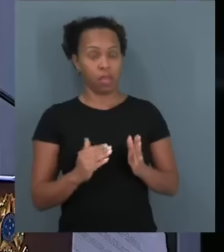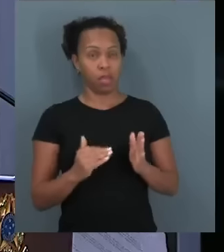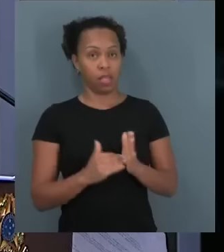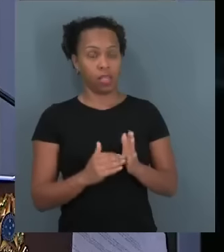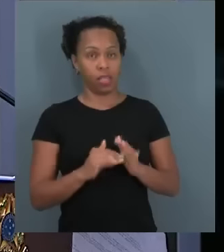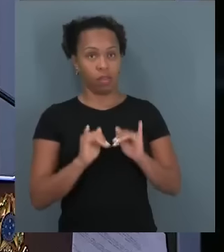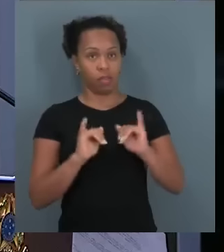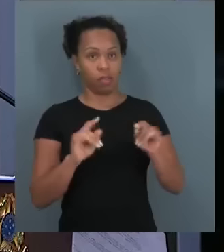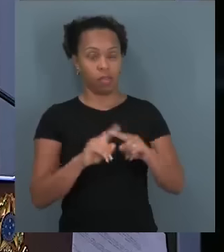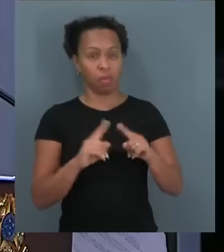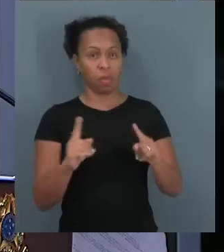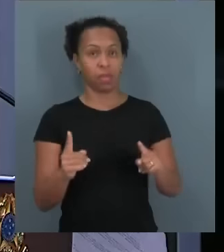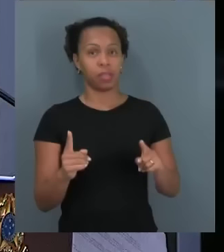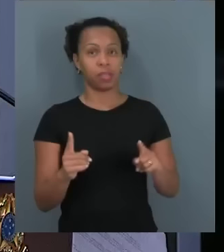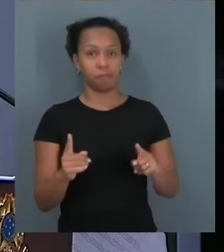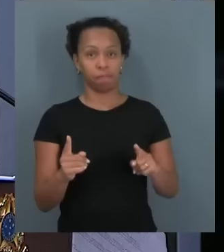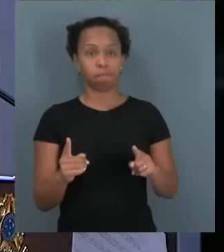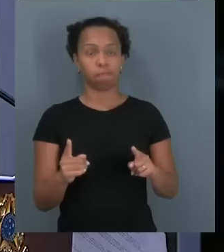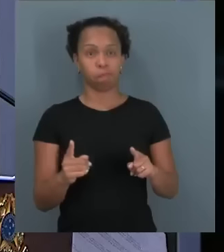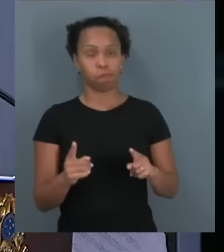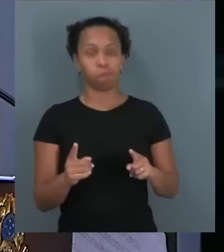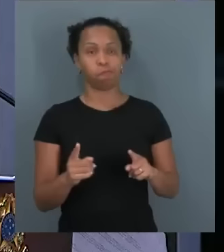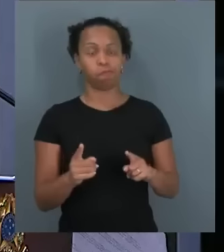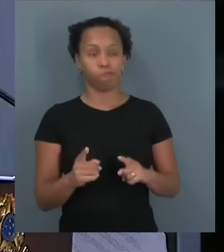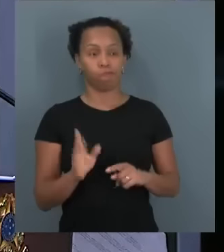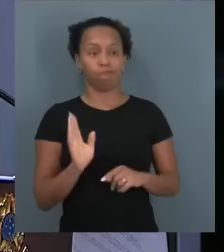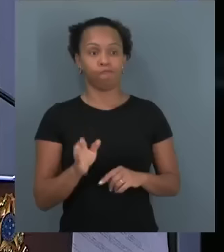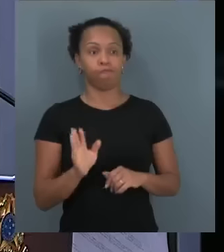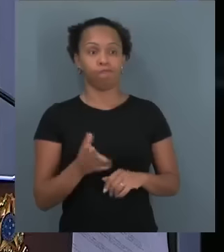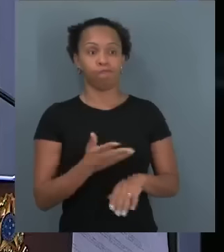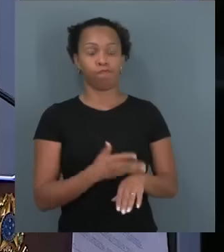Mas ela foi colocada em prática.